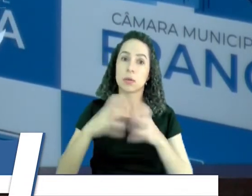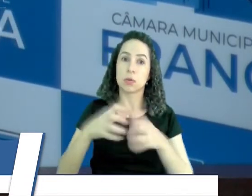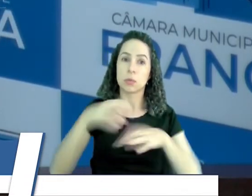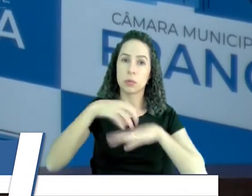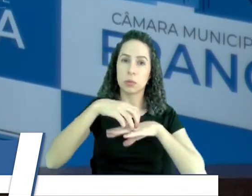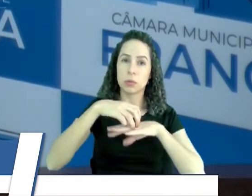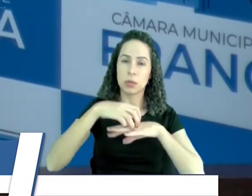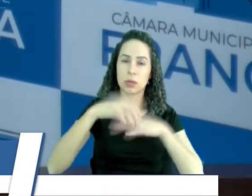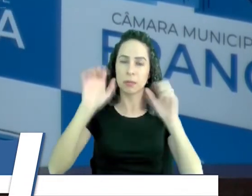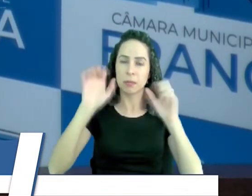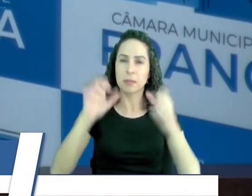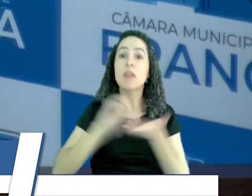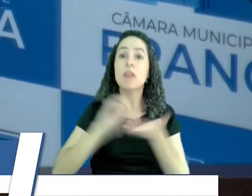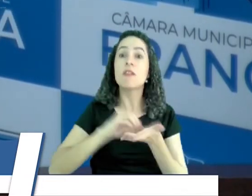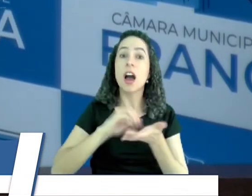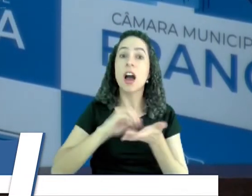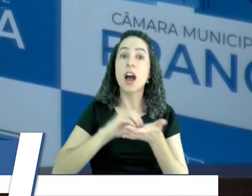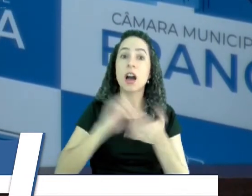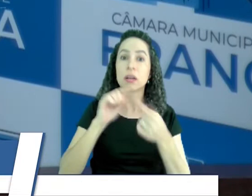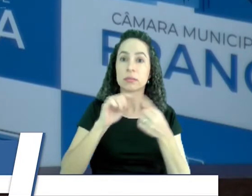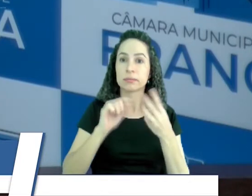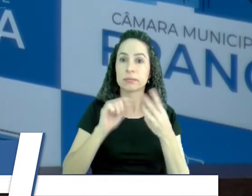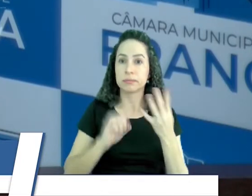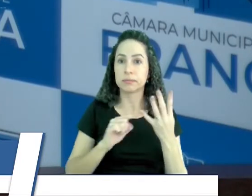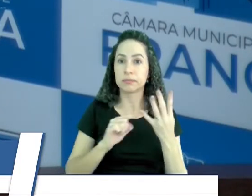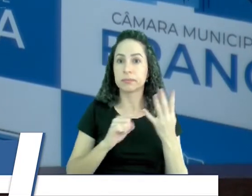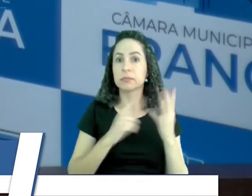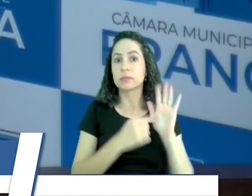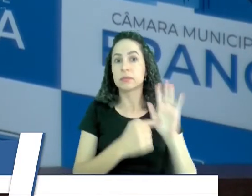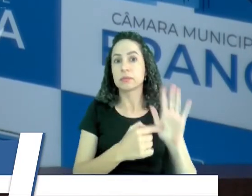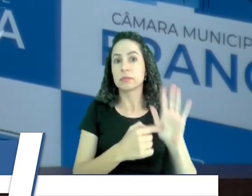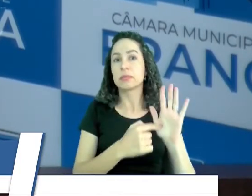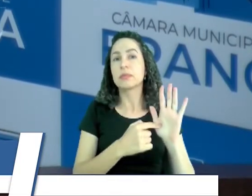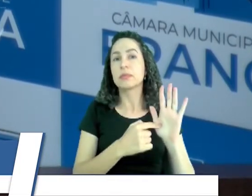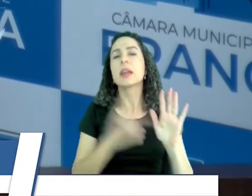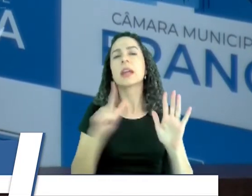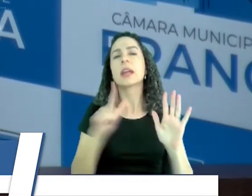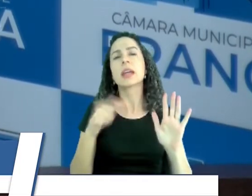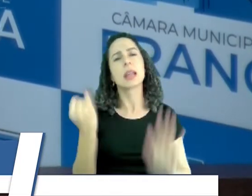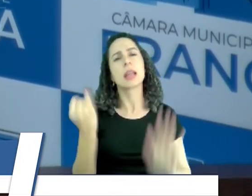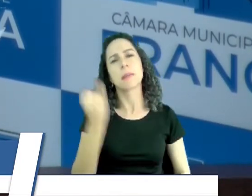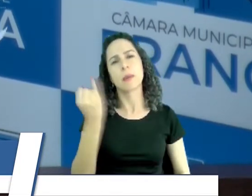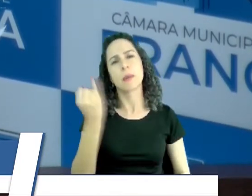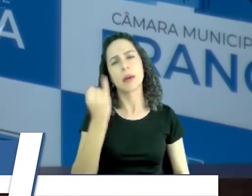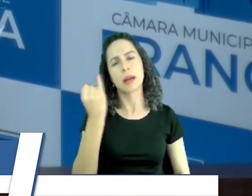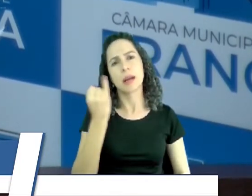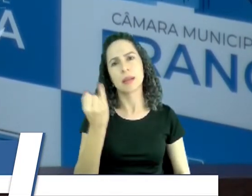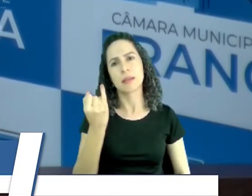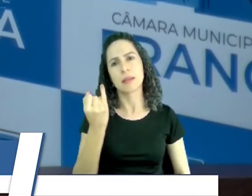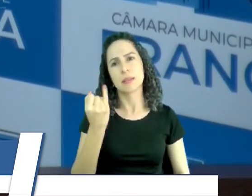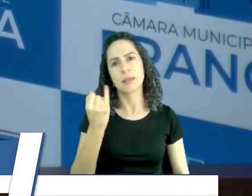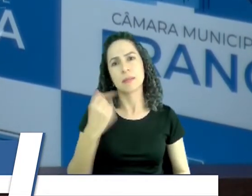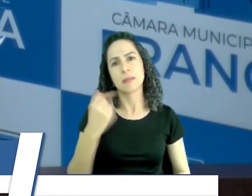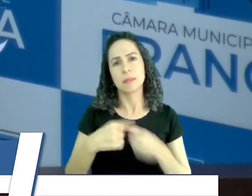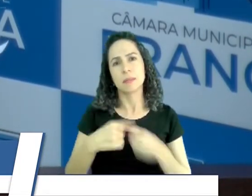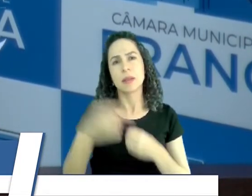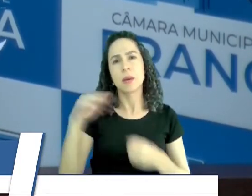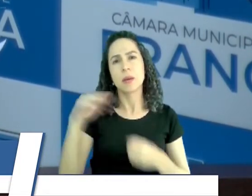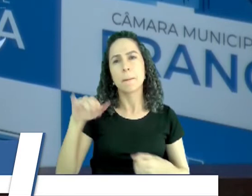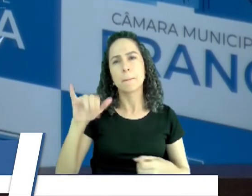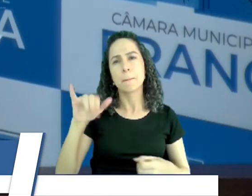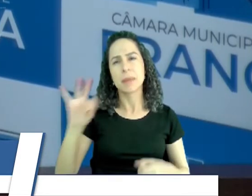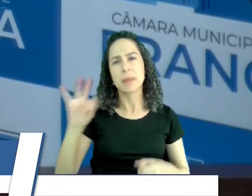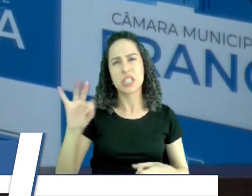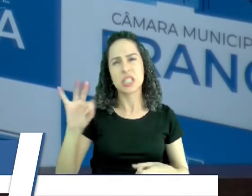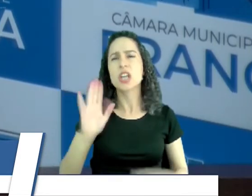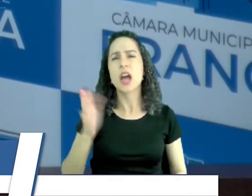algumas pendências que estão lá na casa, que eu vou deixar, e que são muito relevantes para a cidade, como o MIT. Todo mundo já ouviu falar do